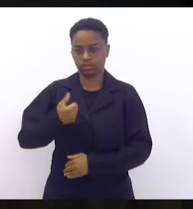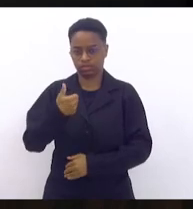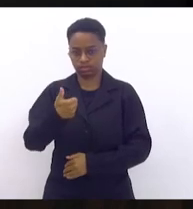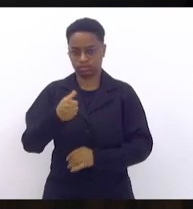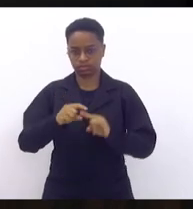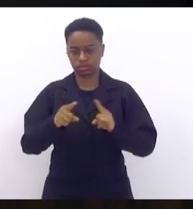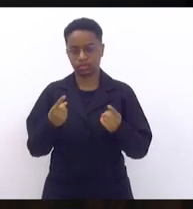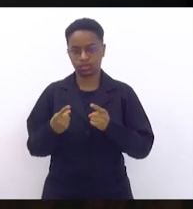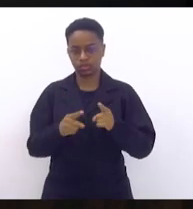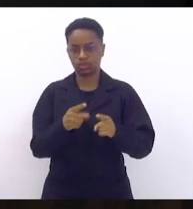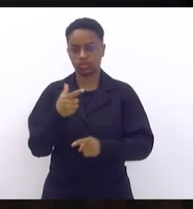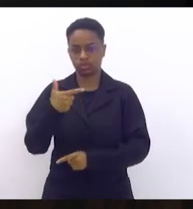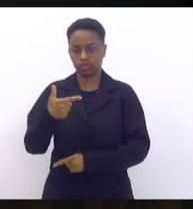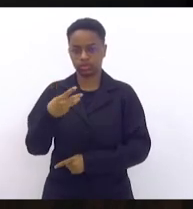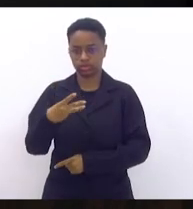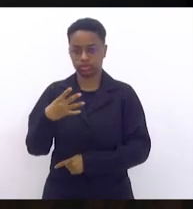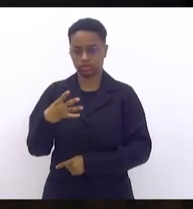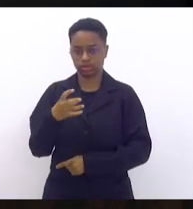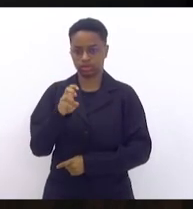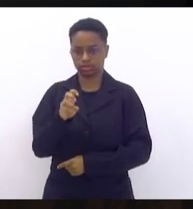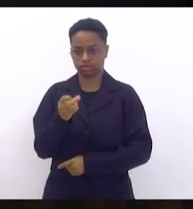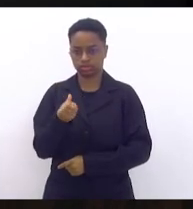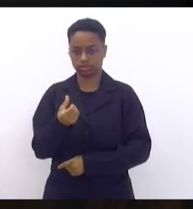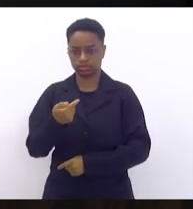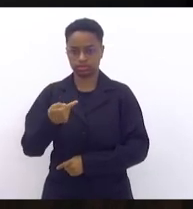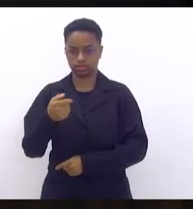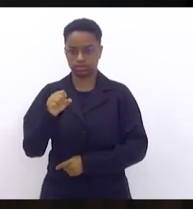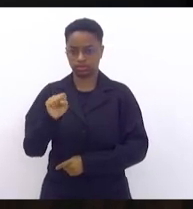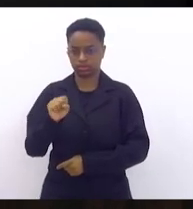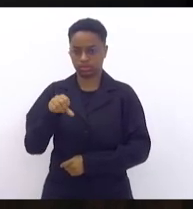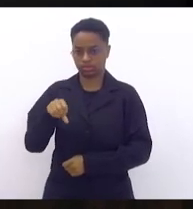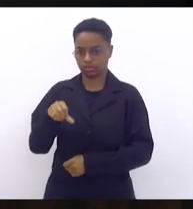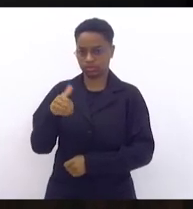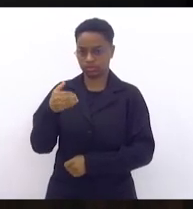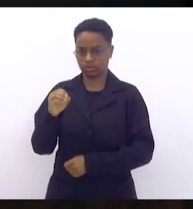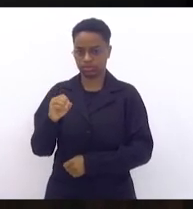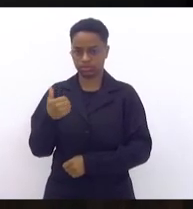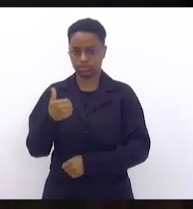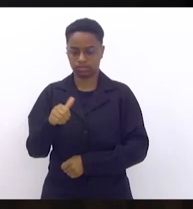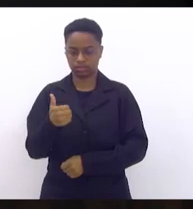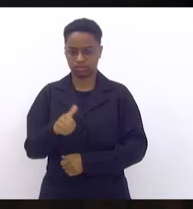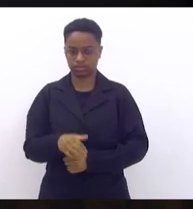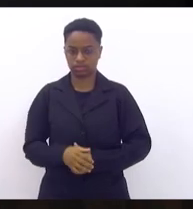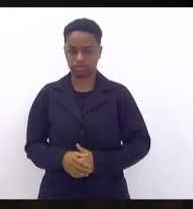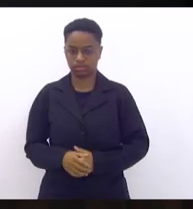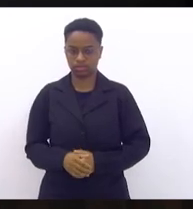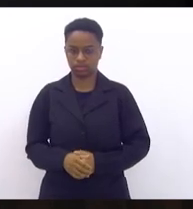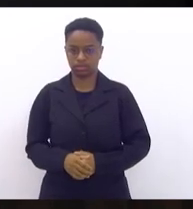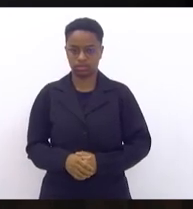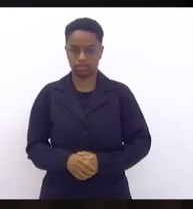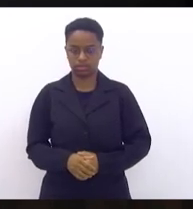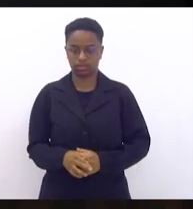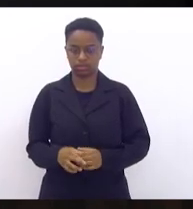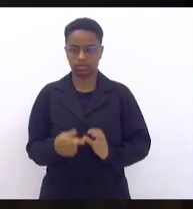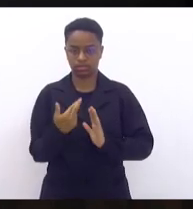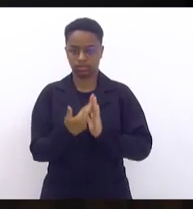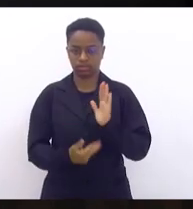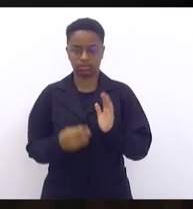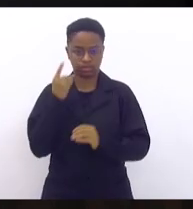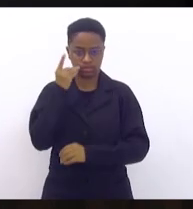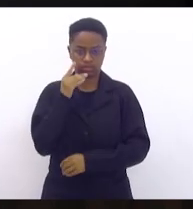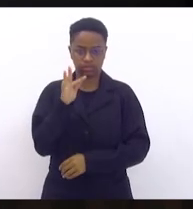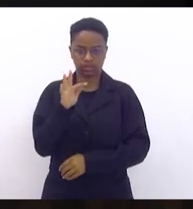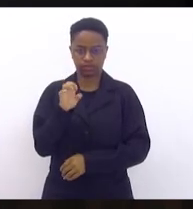às emendas 2, 3, 4, 5, 6, 7, 8, 9, 10 e 11. Relatores, deputados